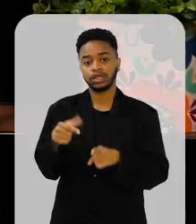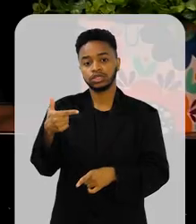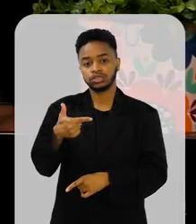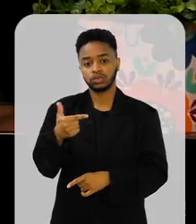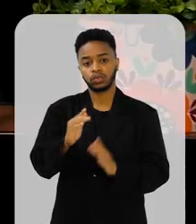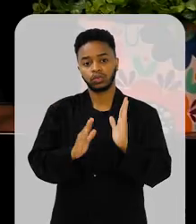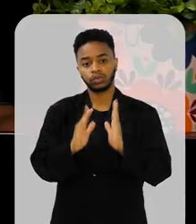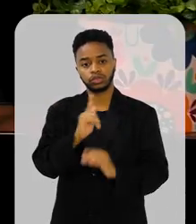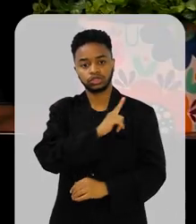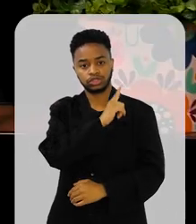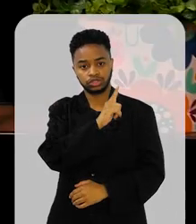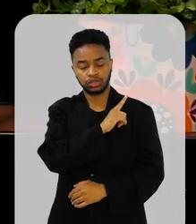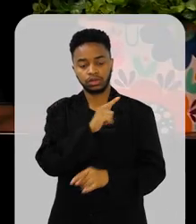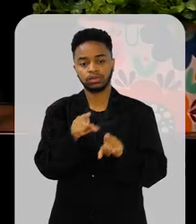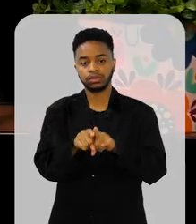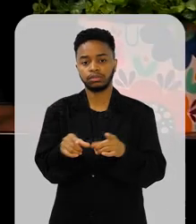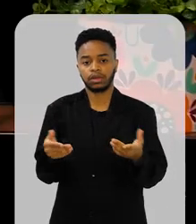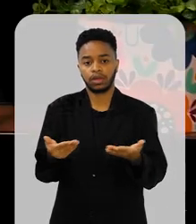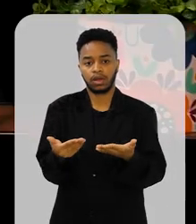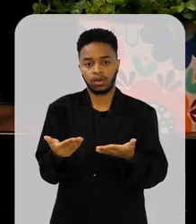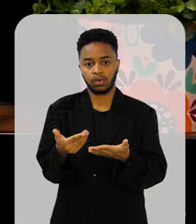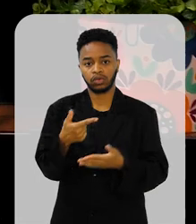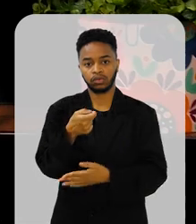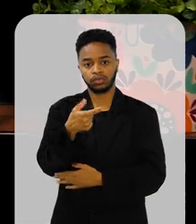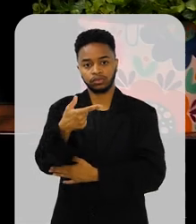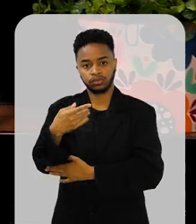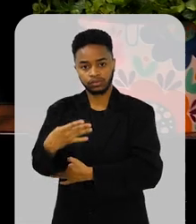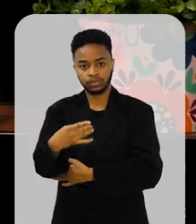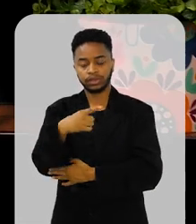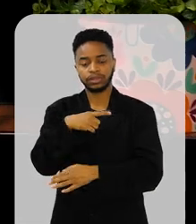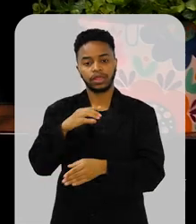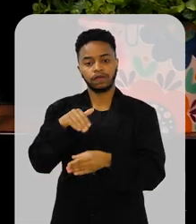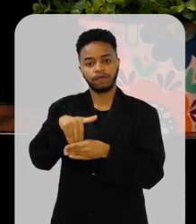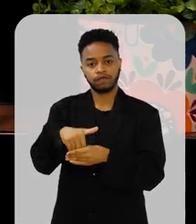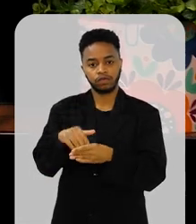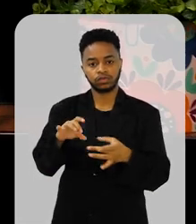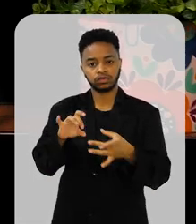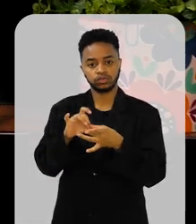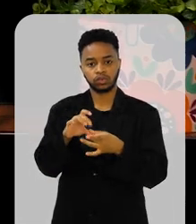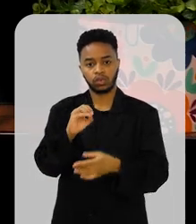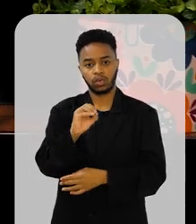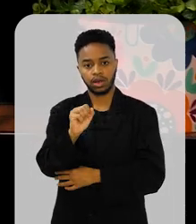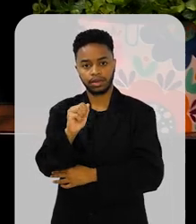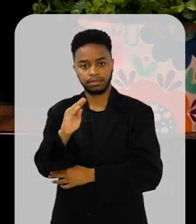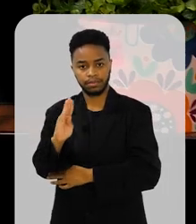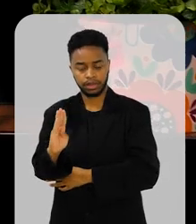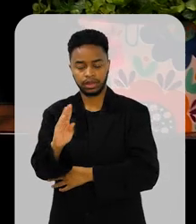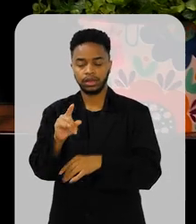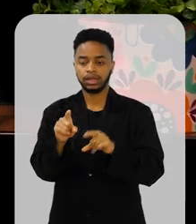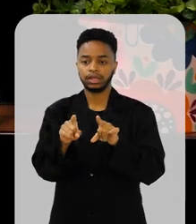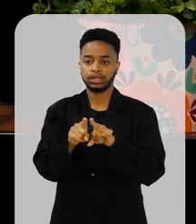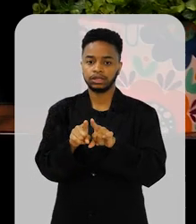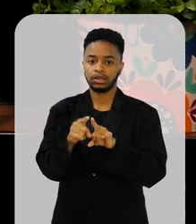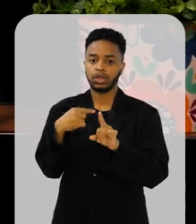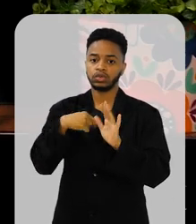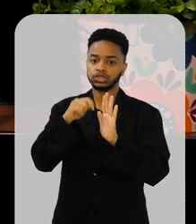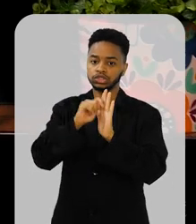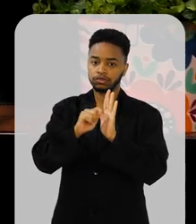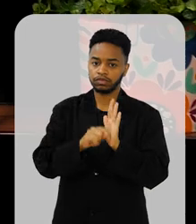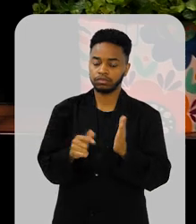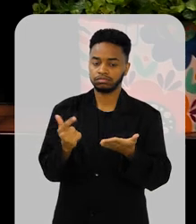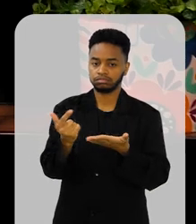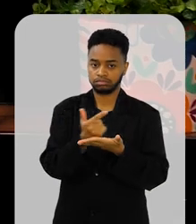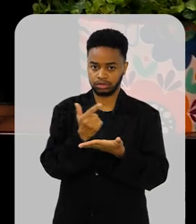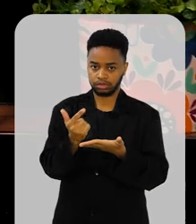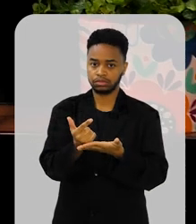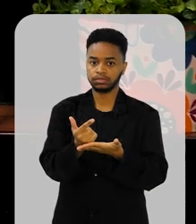gestão e esse ano... Nós vamos ter as eleições da ordem e eu estou escrevendo um